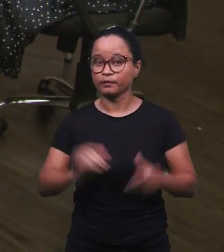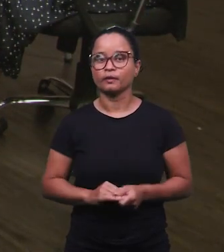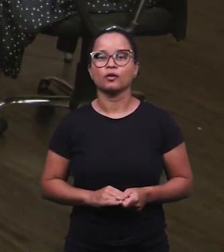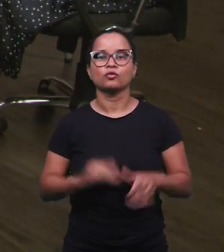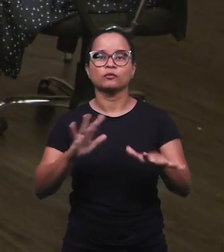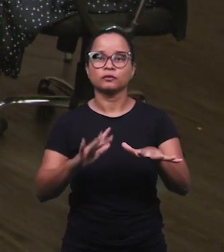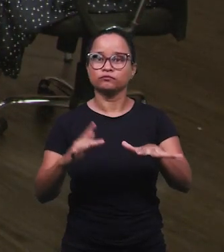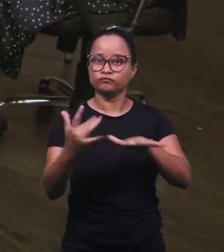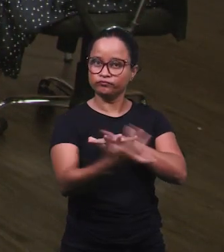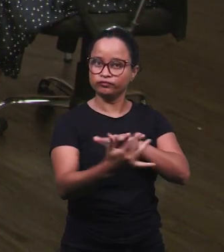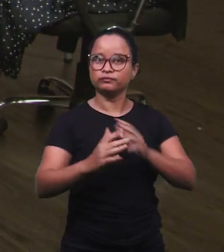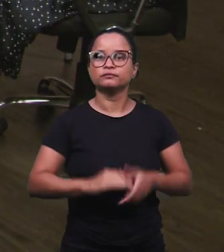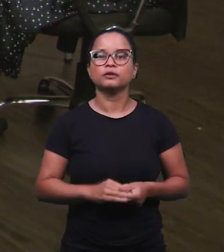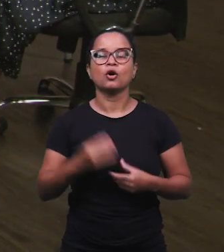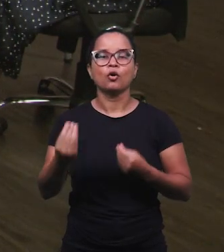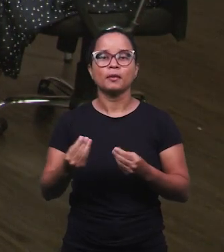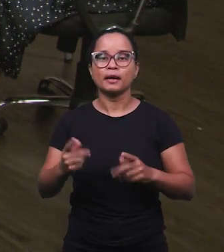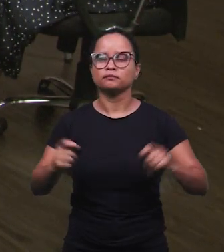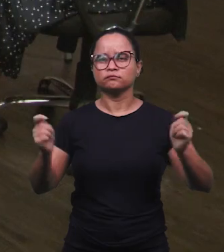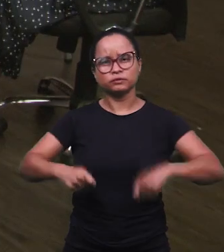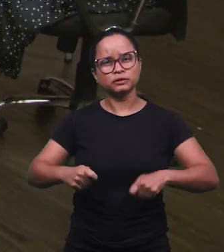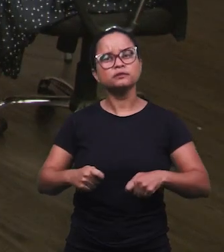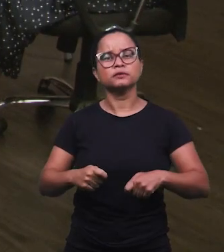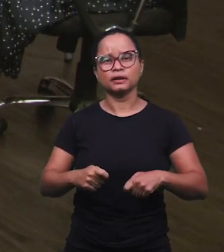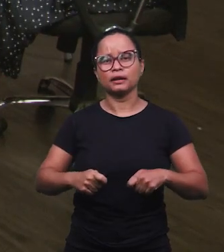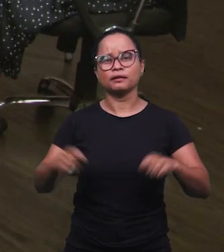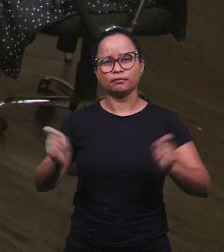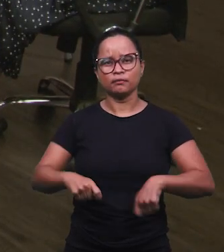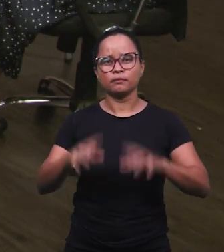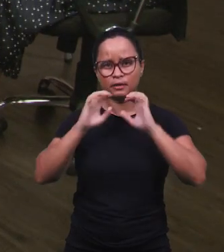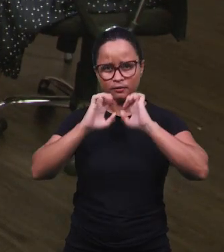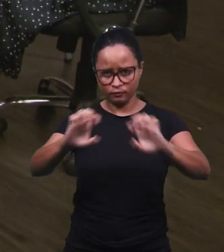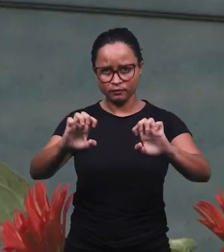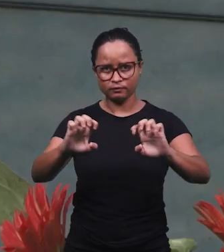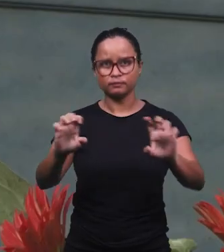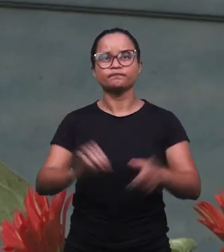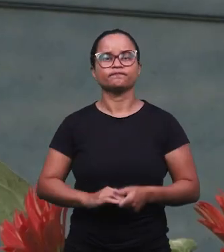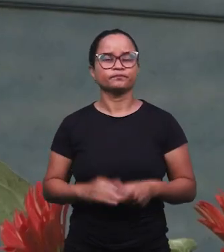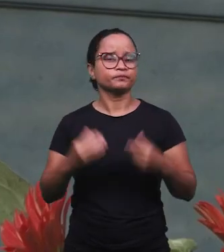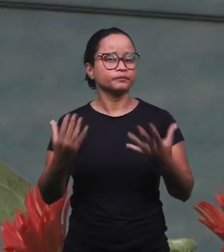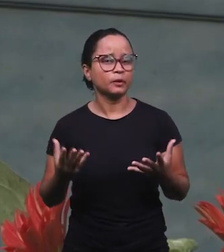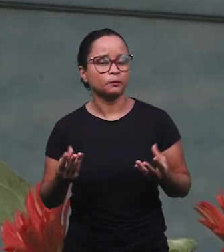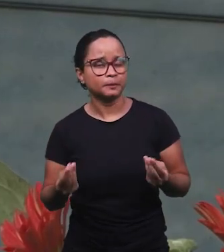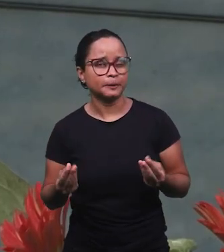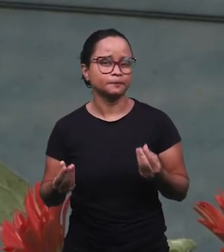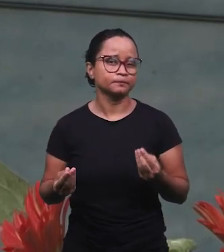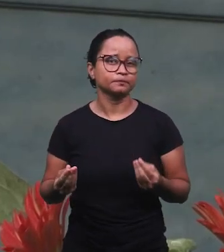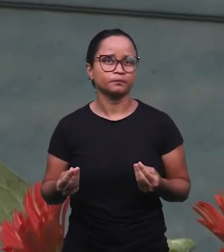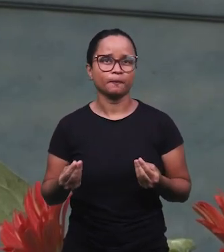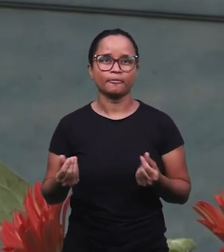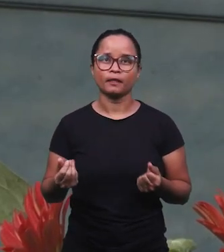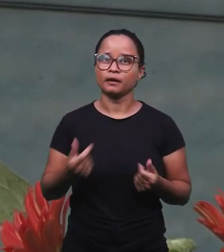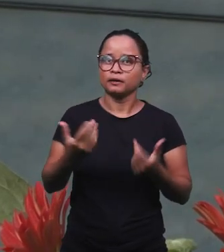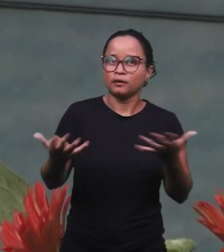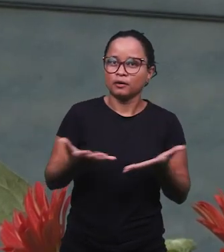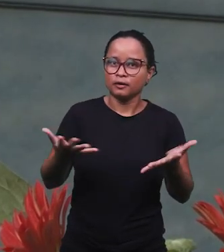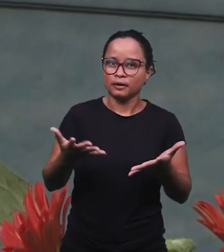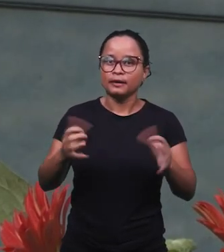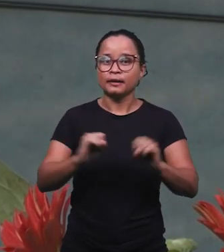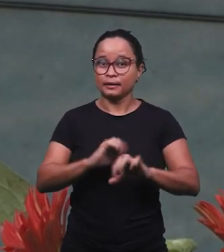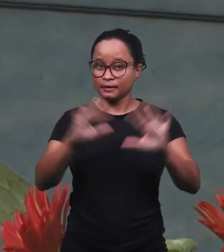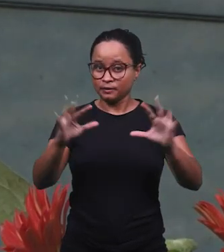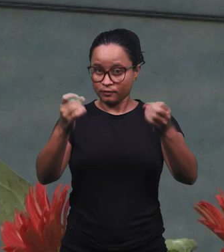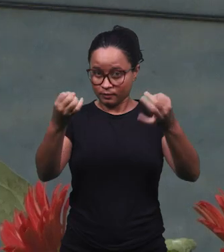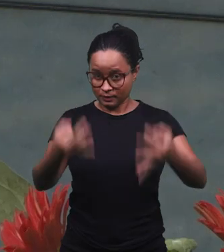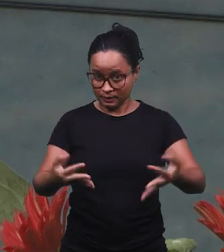rede social como uma possibilidade de evangelização, tá? É uma mera coincidência, claro que eu vou dizer